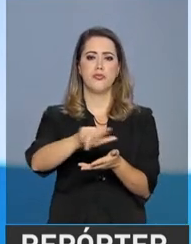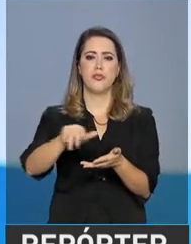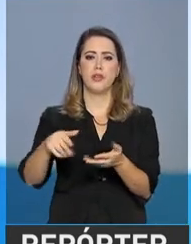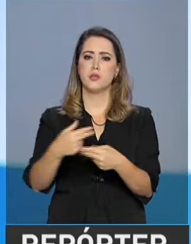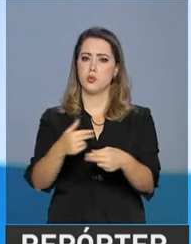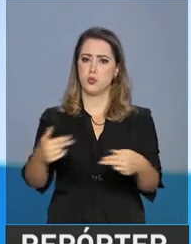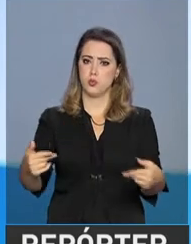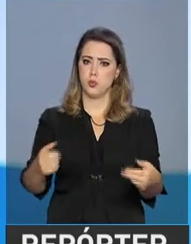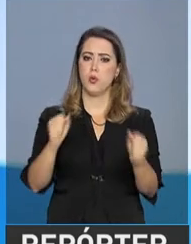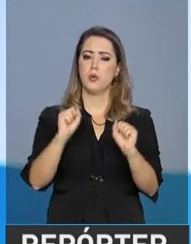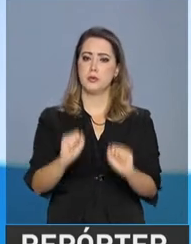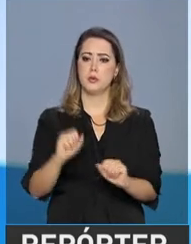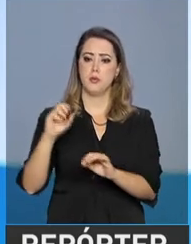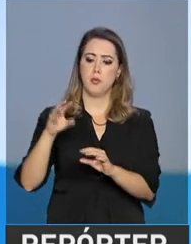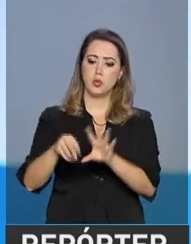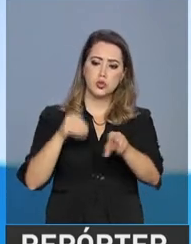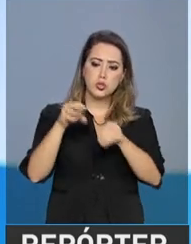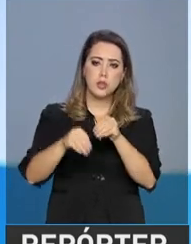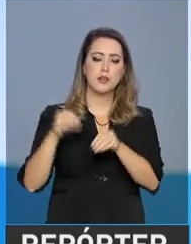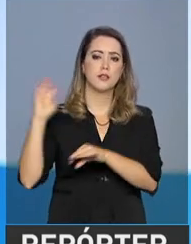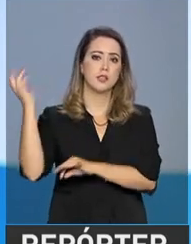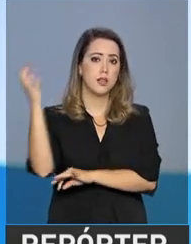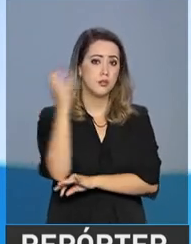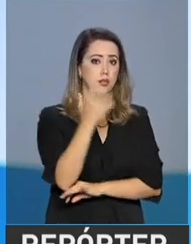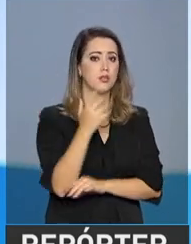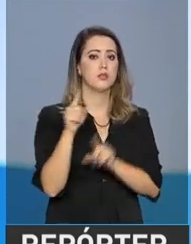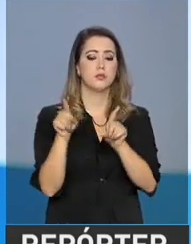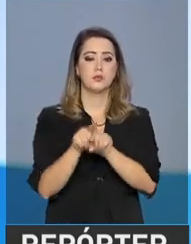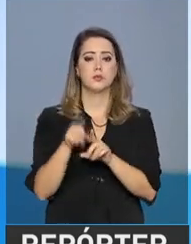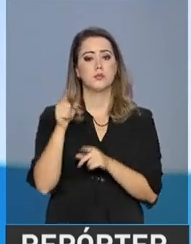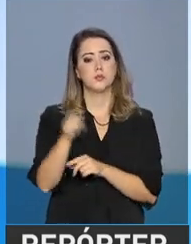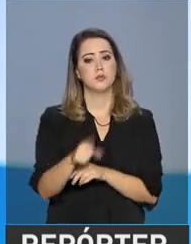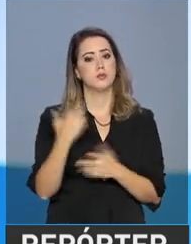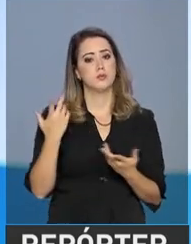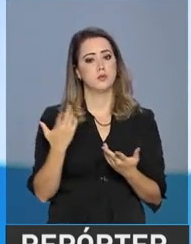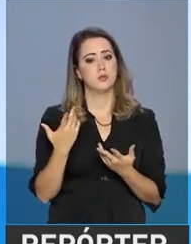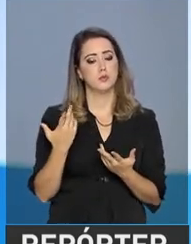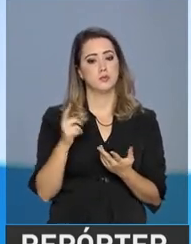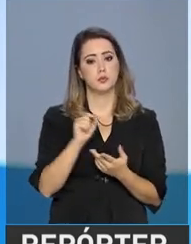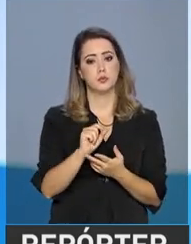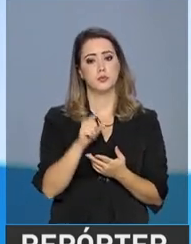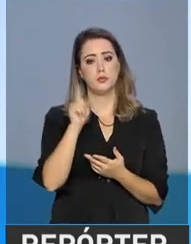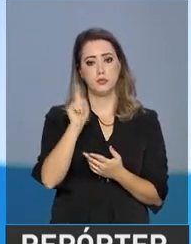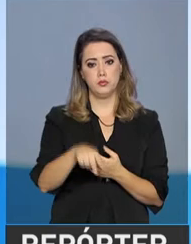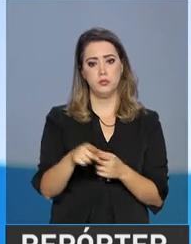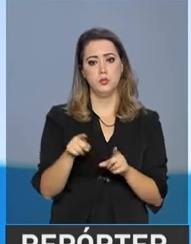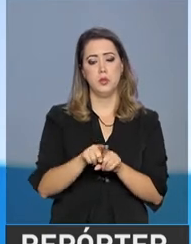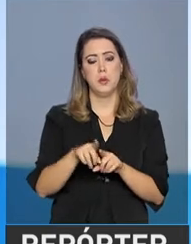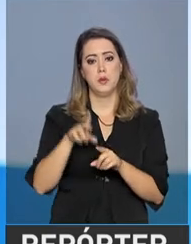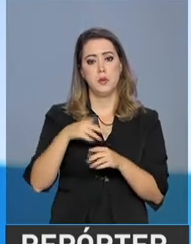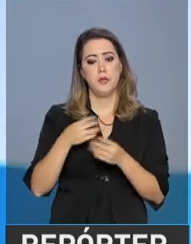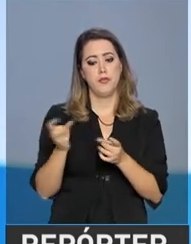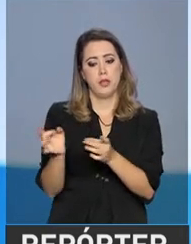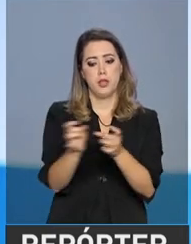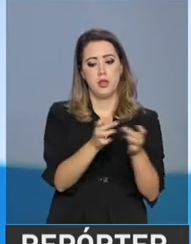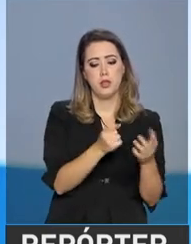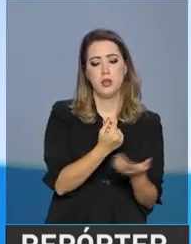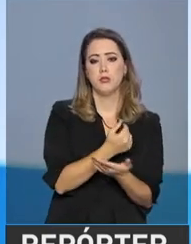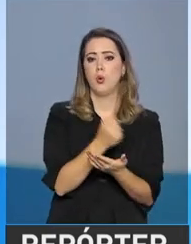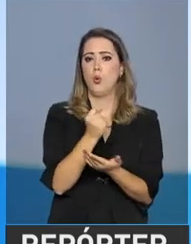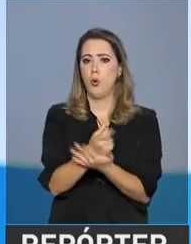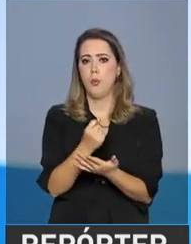fóssil vegetal e mineral mercado consumidor de porte parque industrial